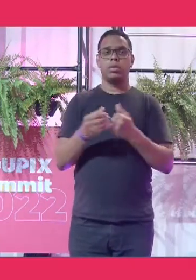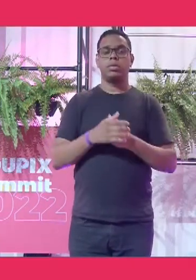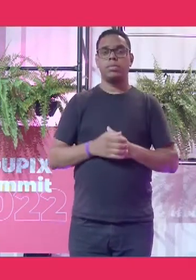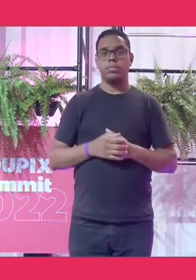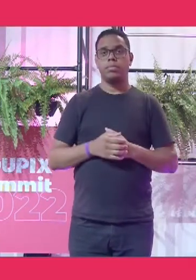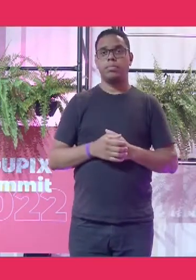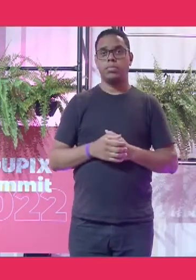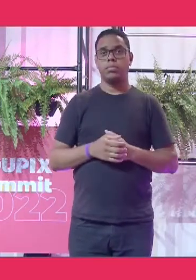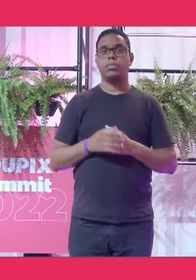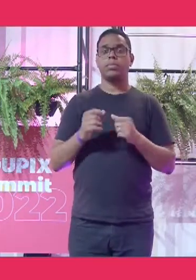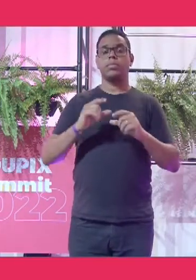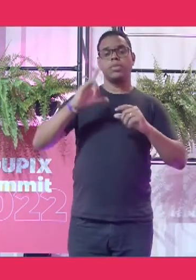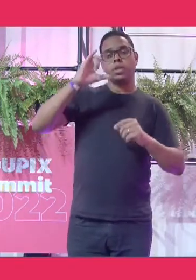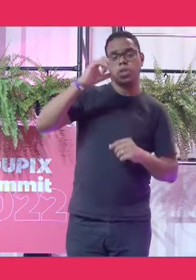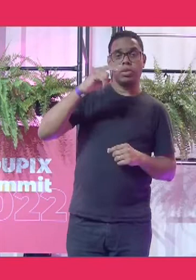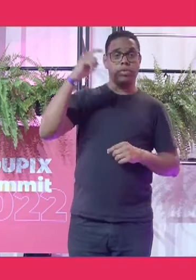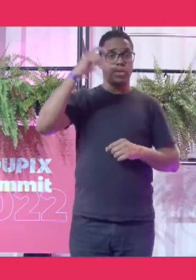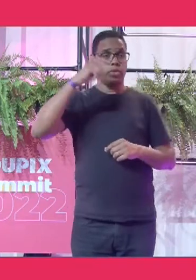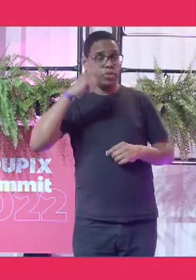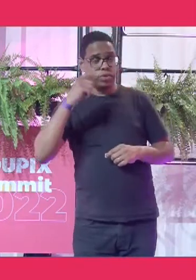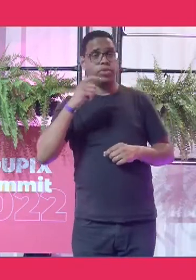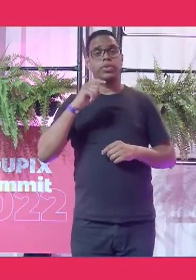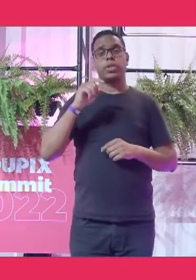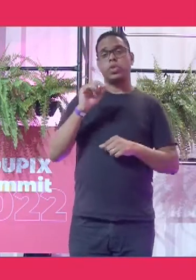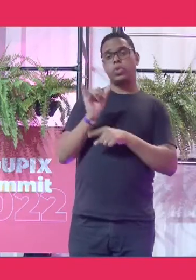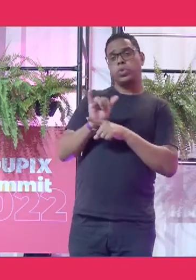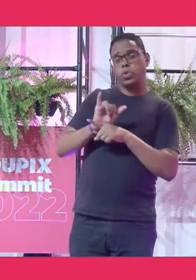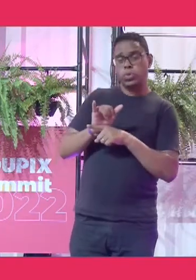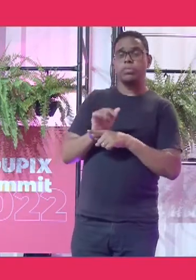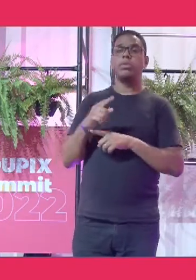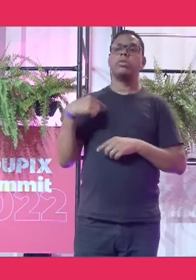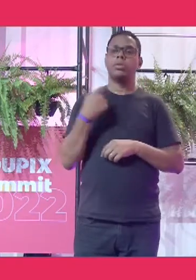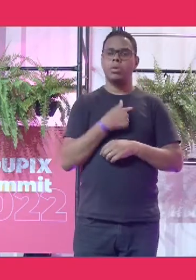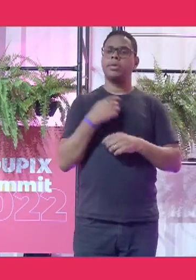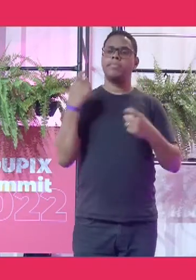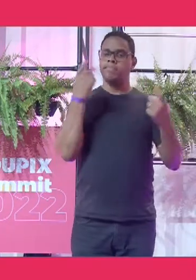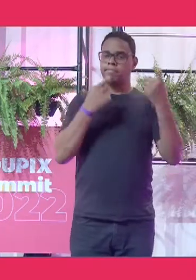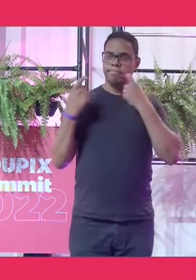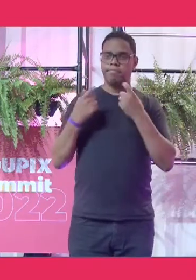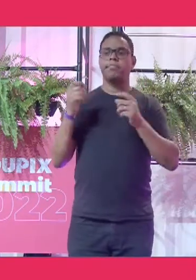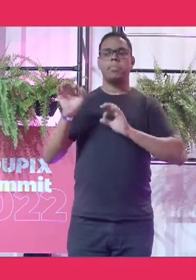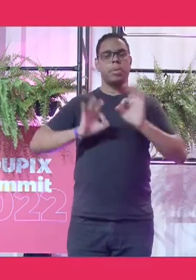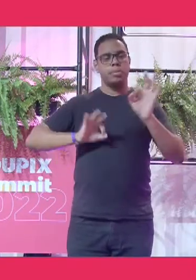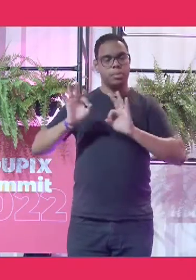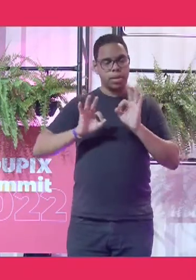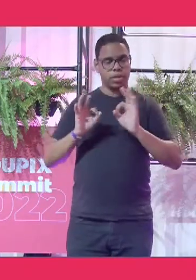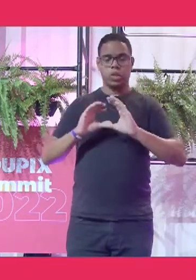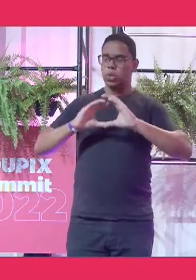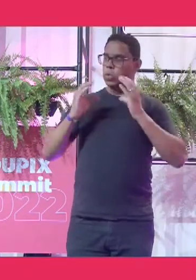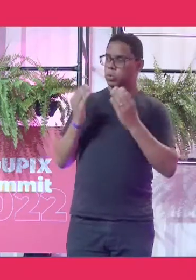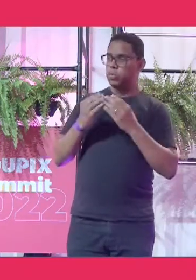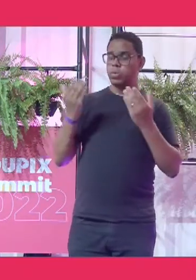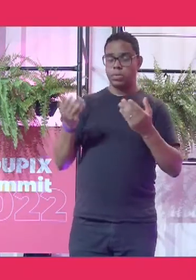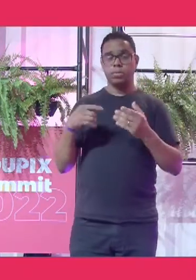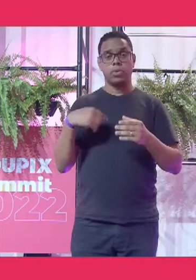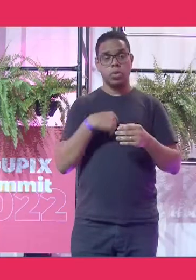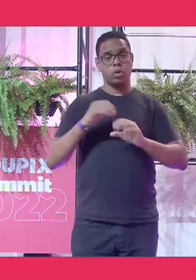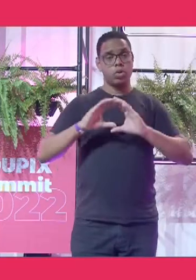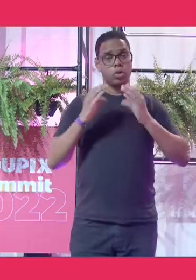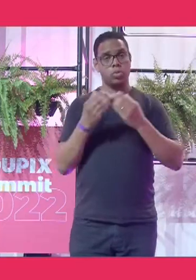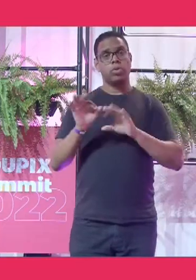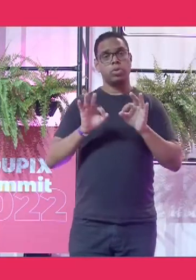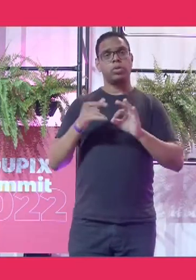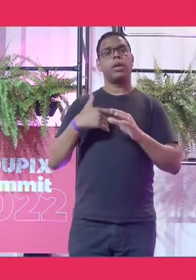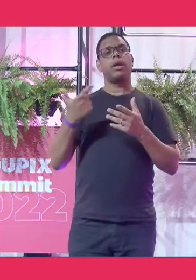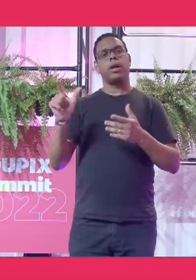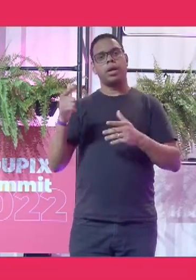E seja no Instagram, seja no TikTok, seja no YouTube, a gente tem que se preocupar em construir essas comunidades. E como a gente constrói, aí é